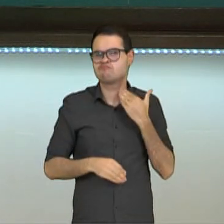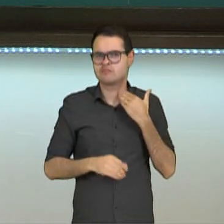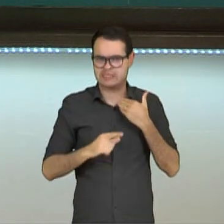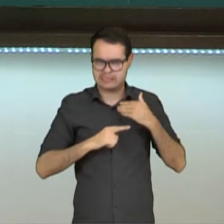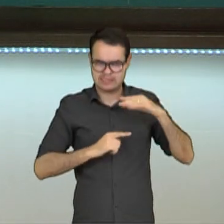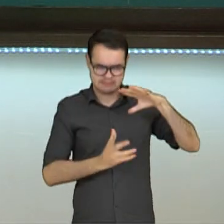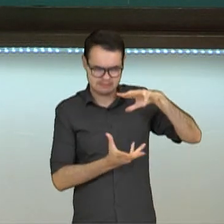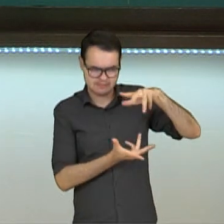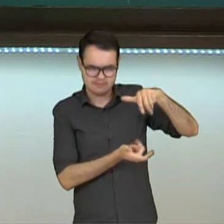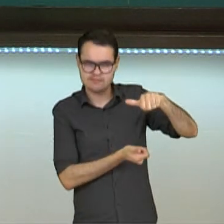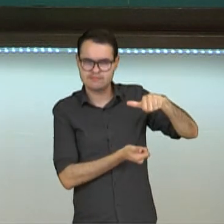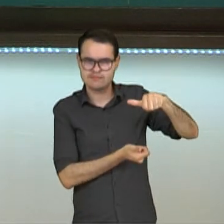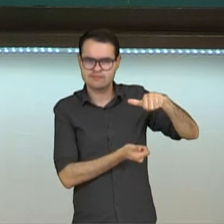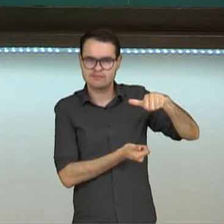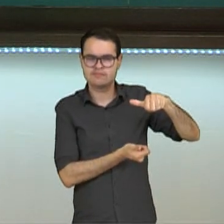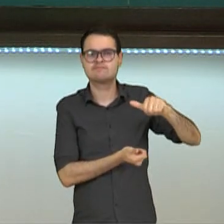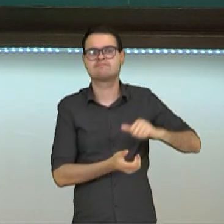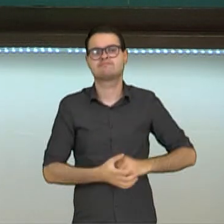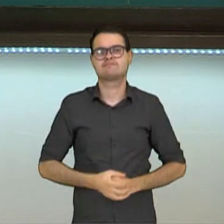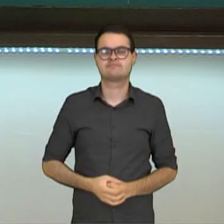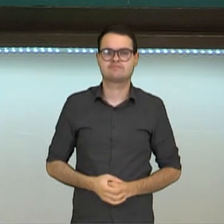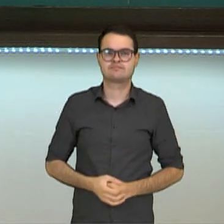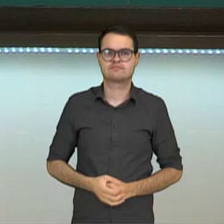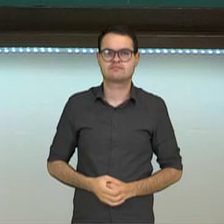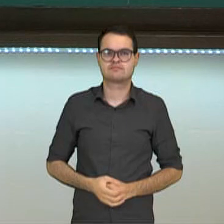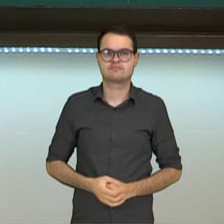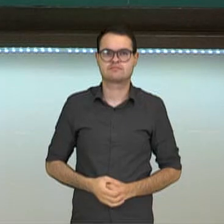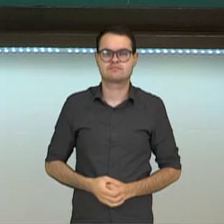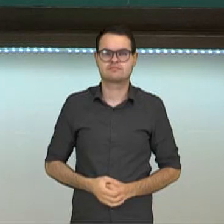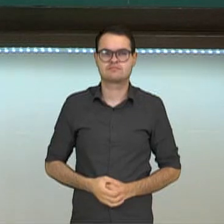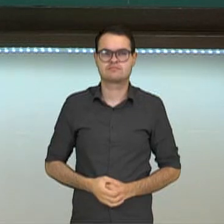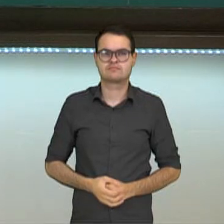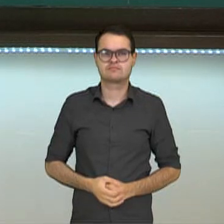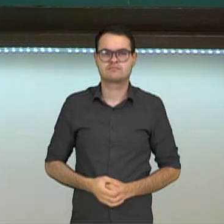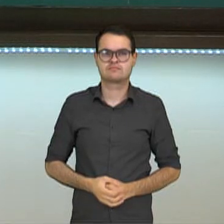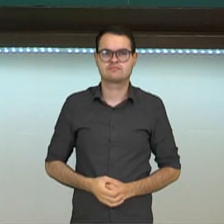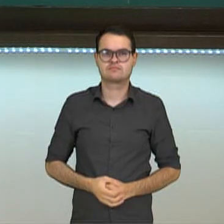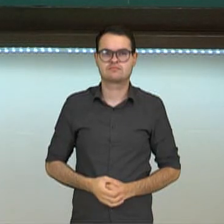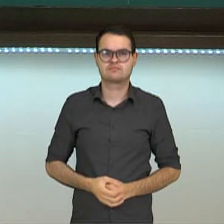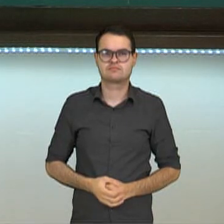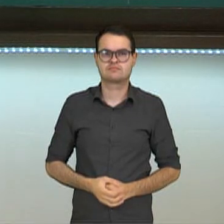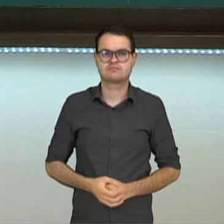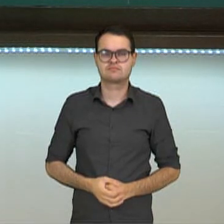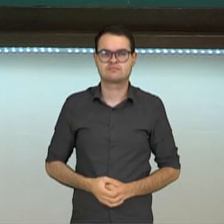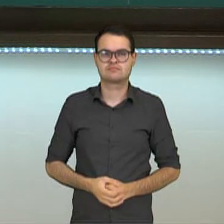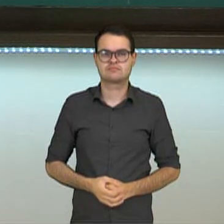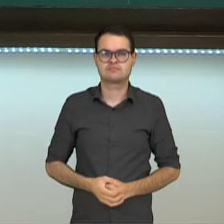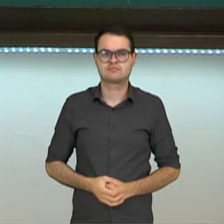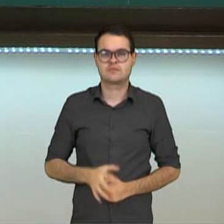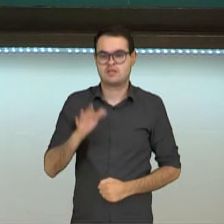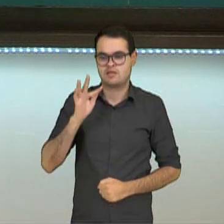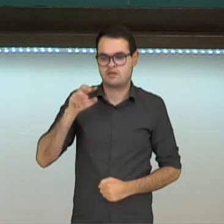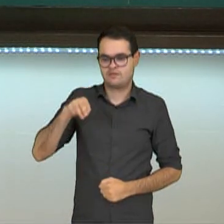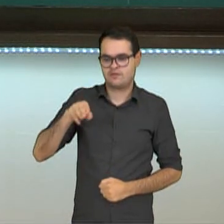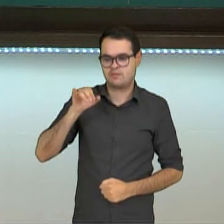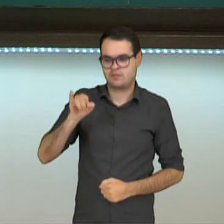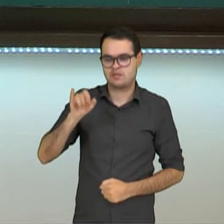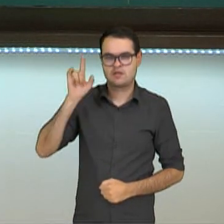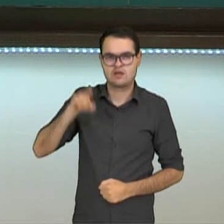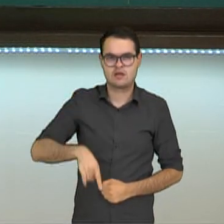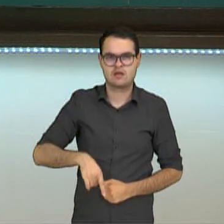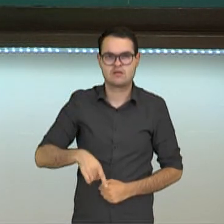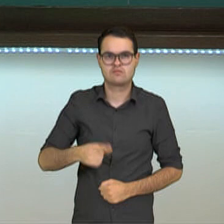dar um. Ó, professora, você tem? Não, mas não dá. Tá bom? Então, assim, FMI, Fundo